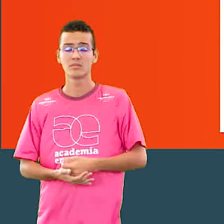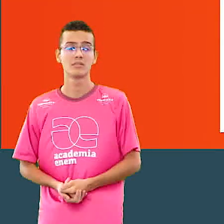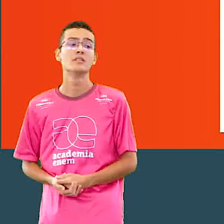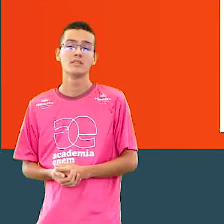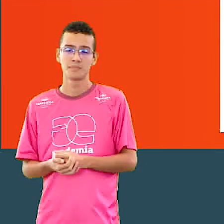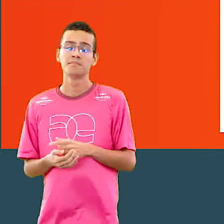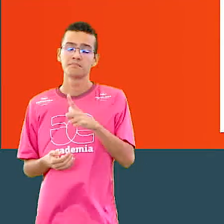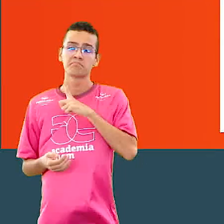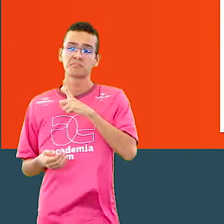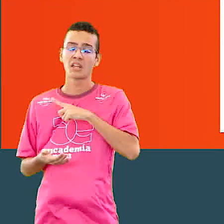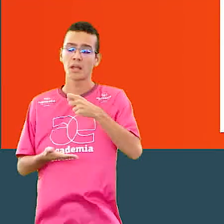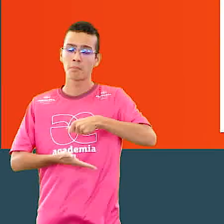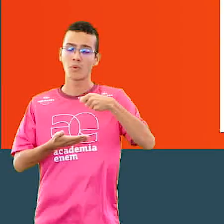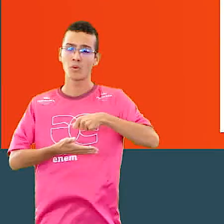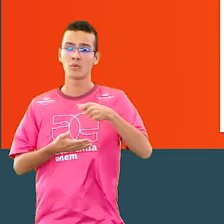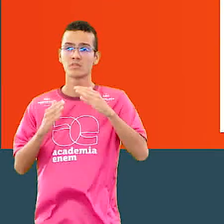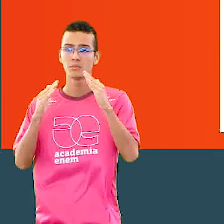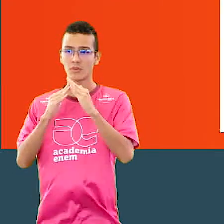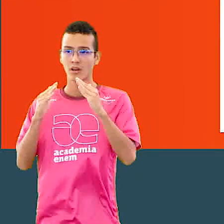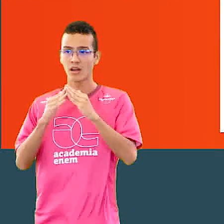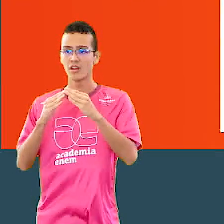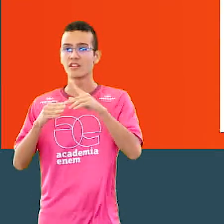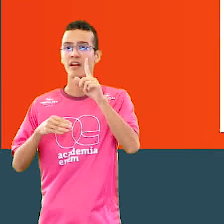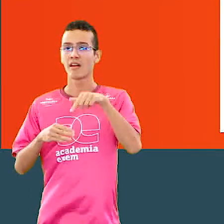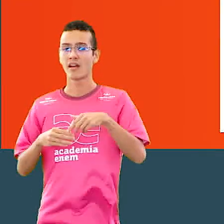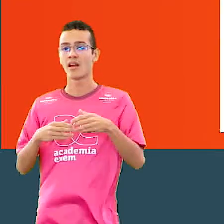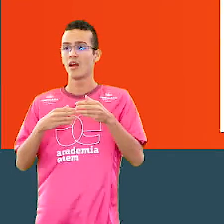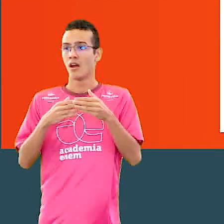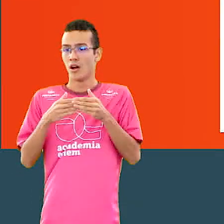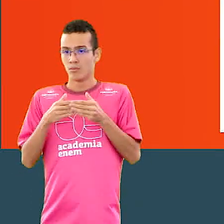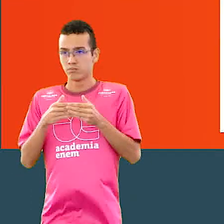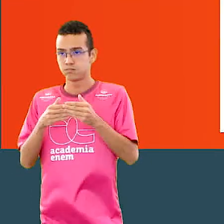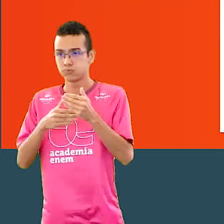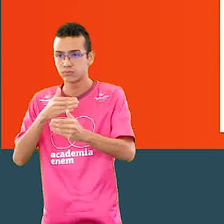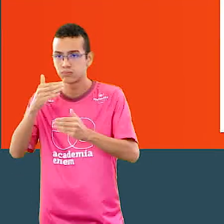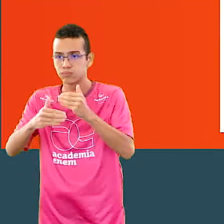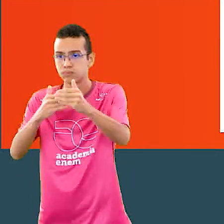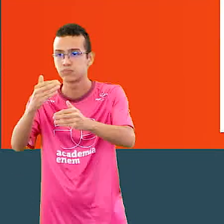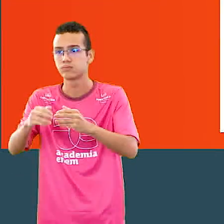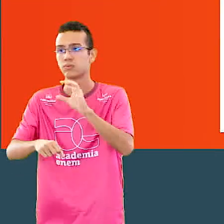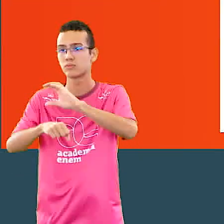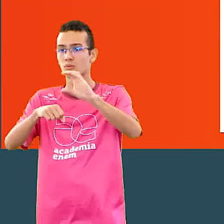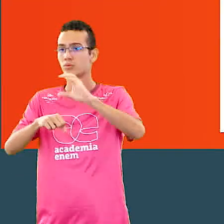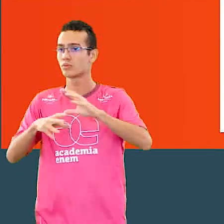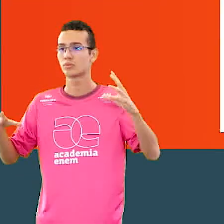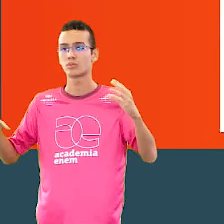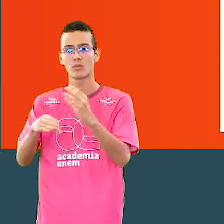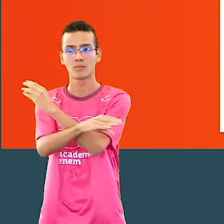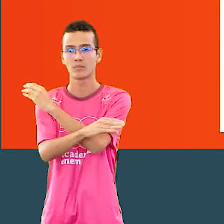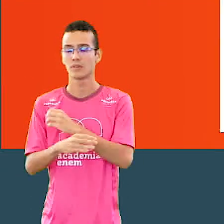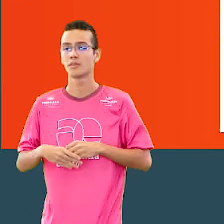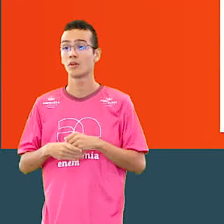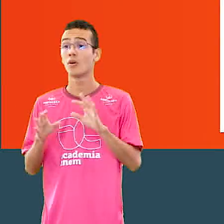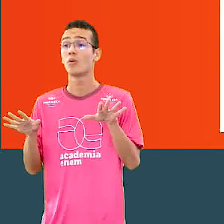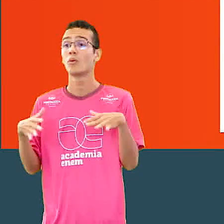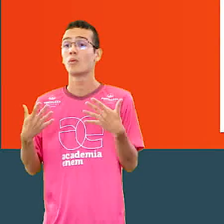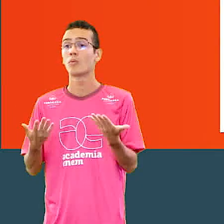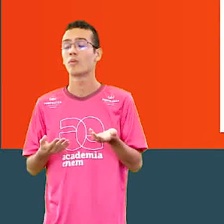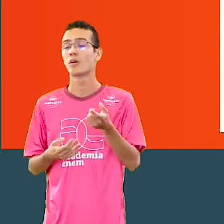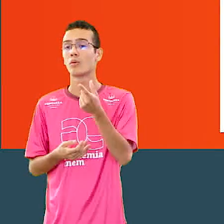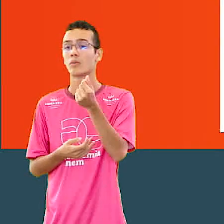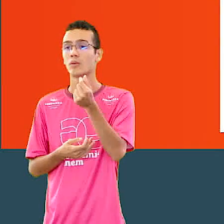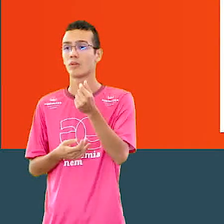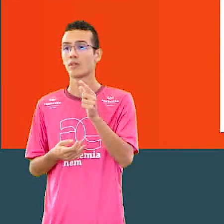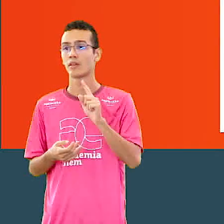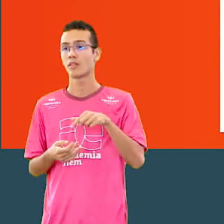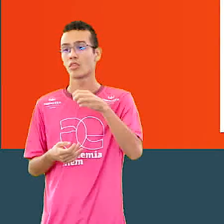curso todo, não é só para o primeiro ano, tá certo? E qual é o valor? 910